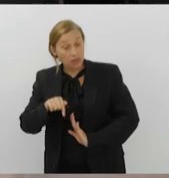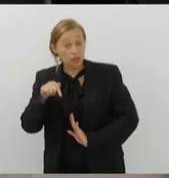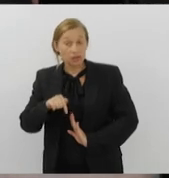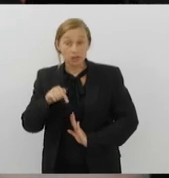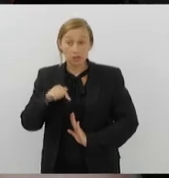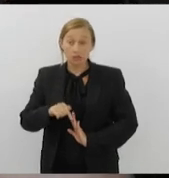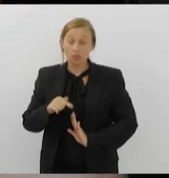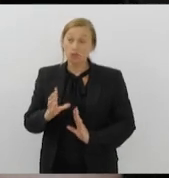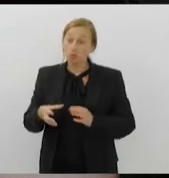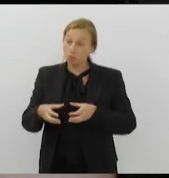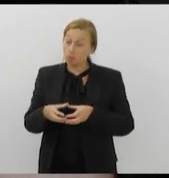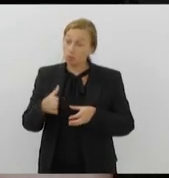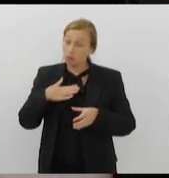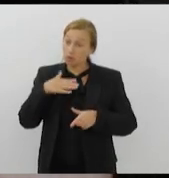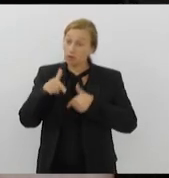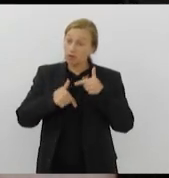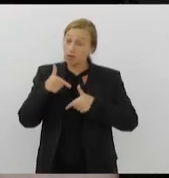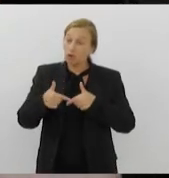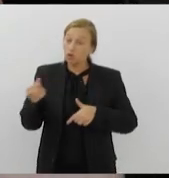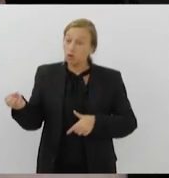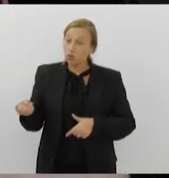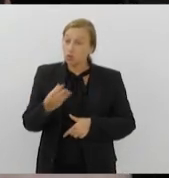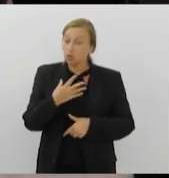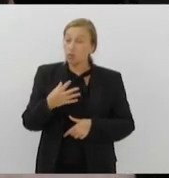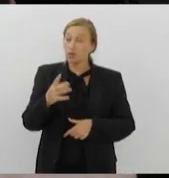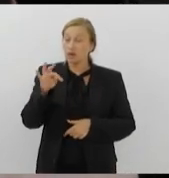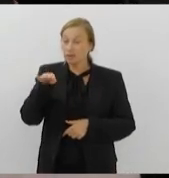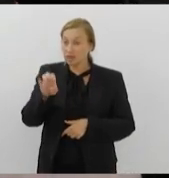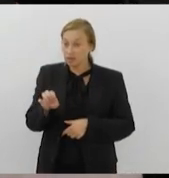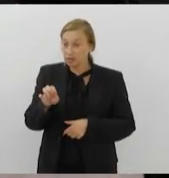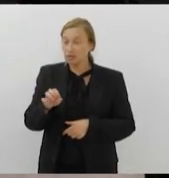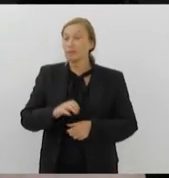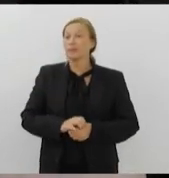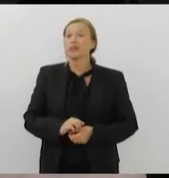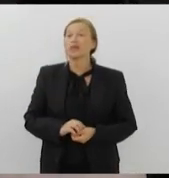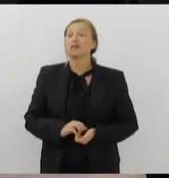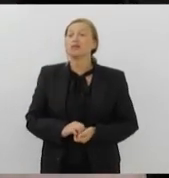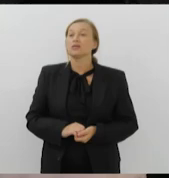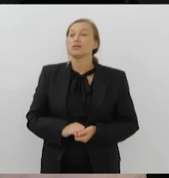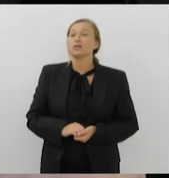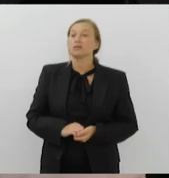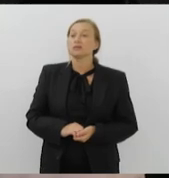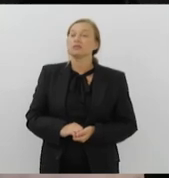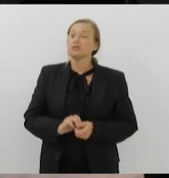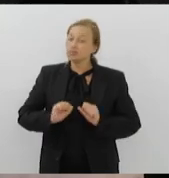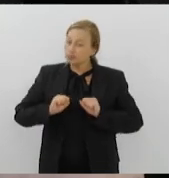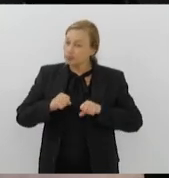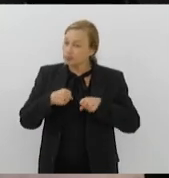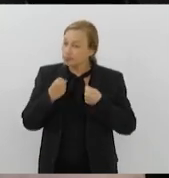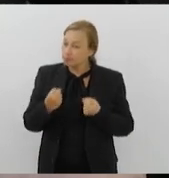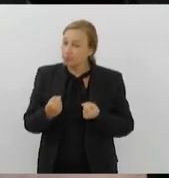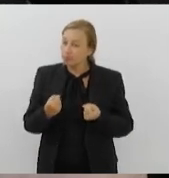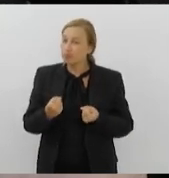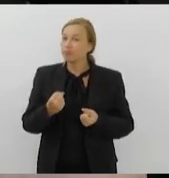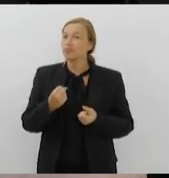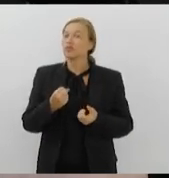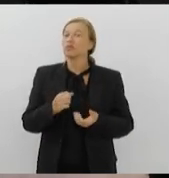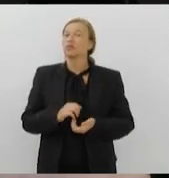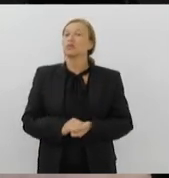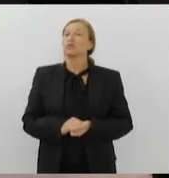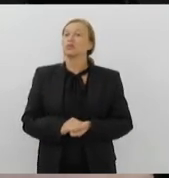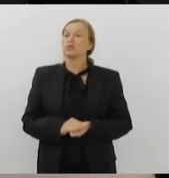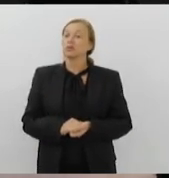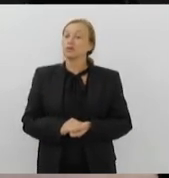com a minha equipe, recém-chegada ao gabinete, nosso jurídico, estamos debruçando no contrato,